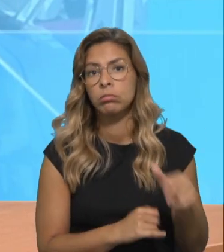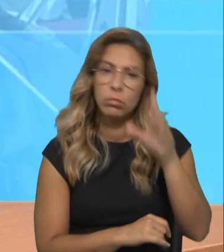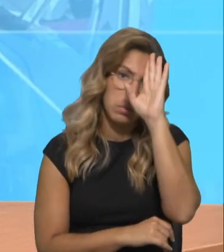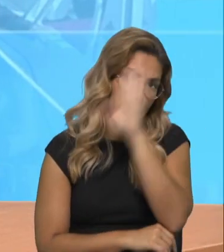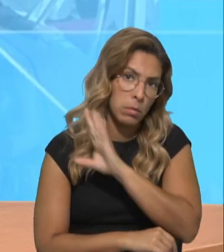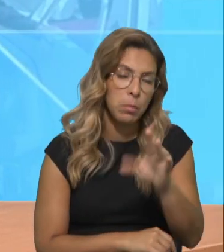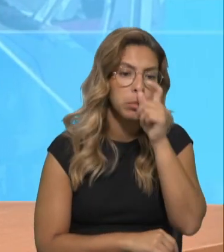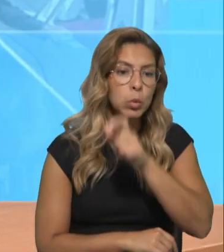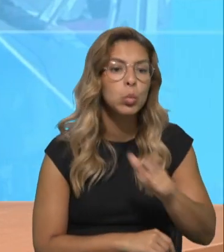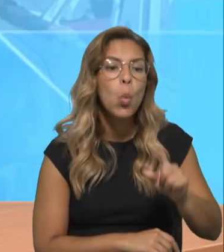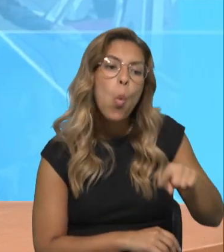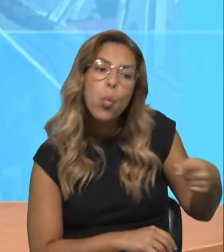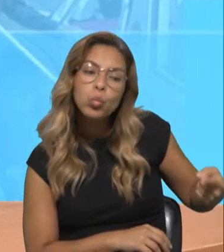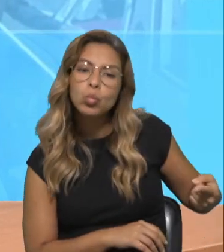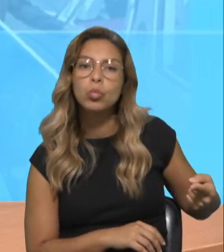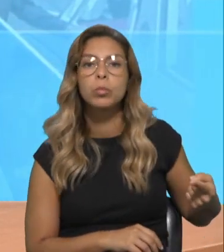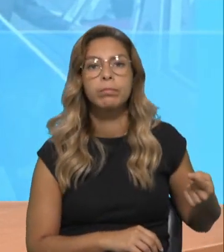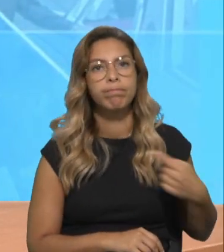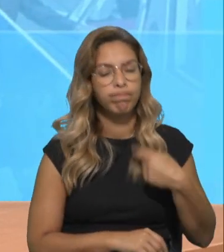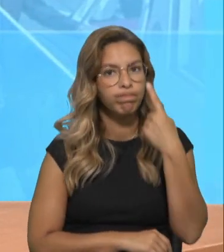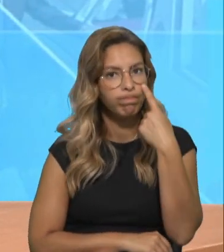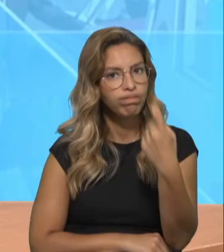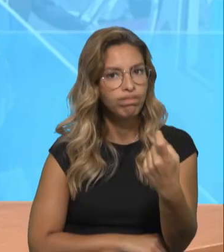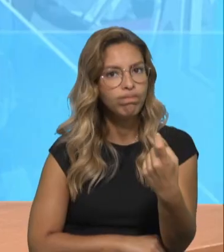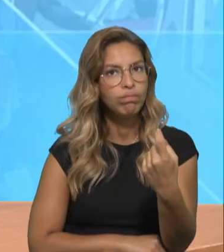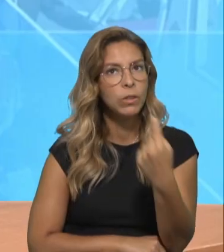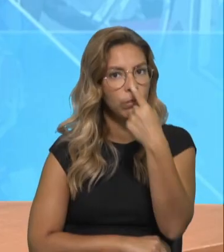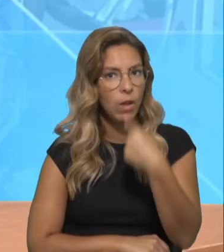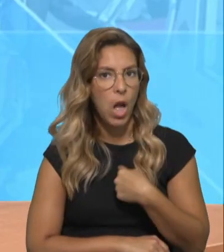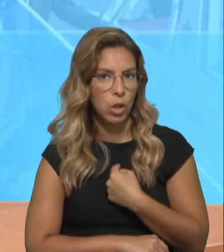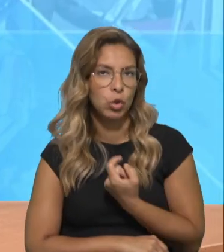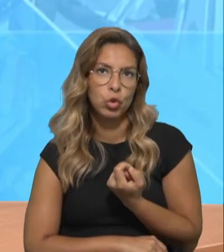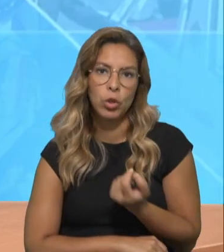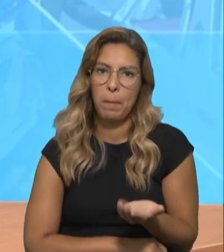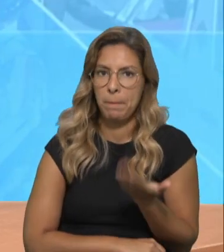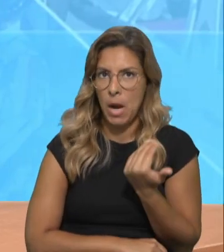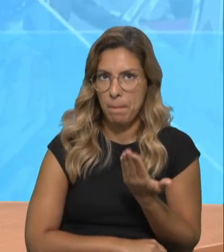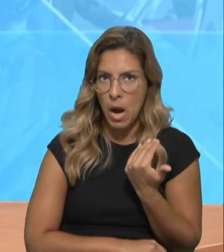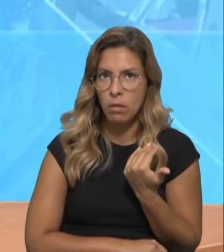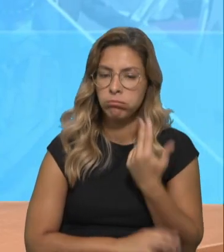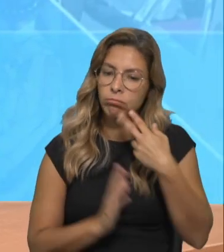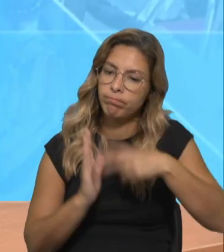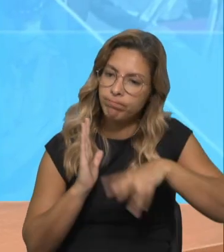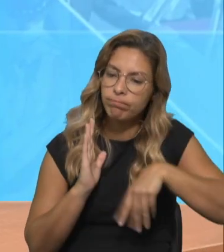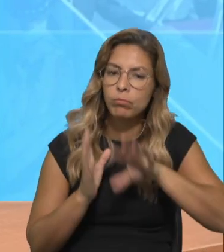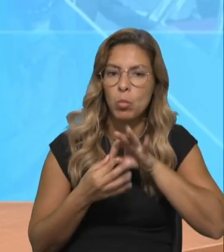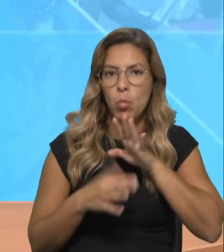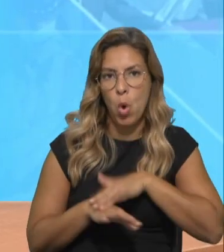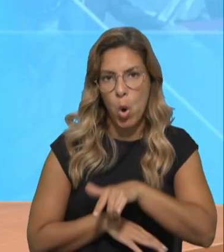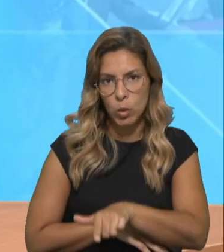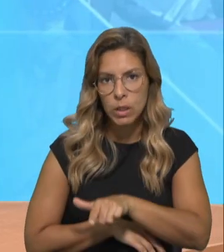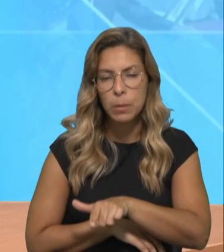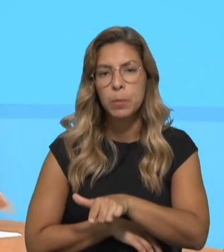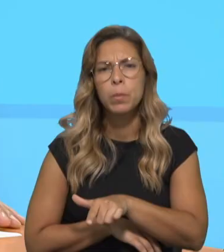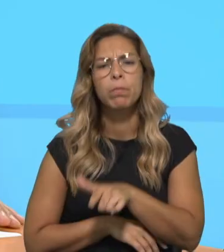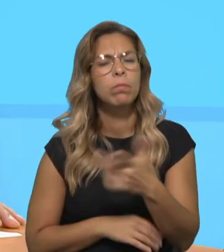pessoas, nota-se uma falha de literacia mediática na questão E que